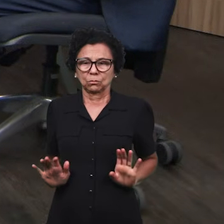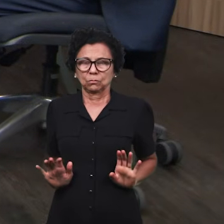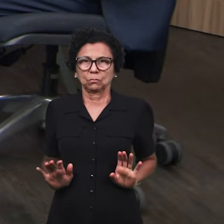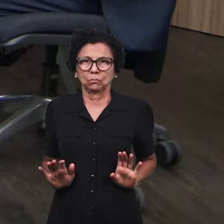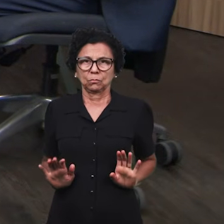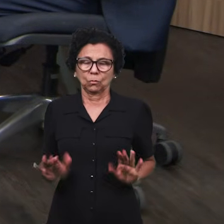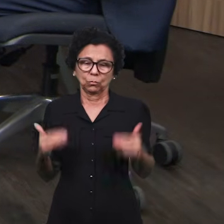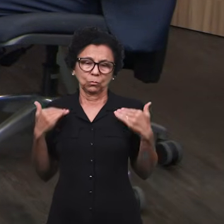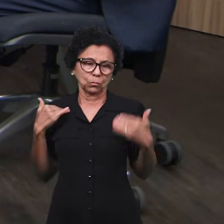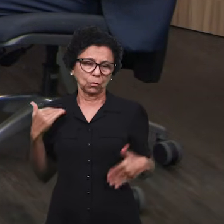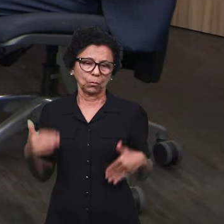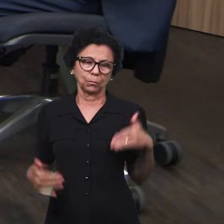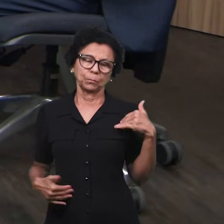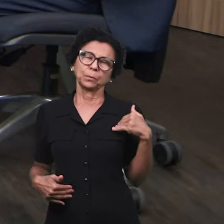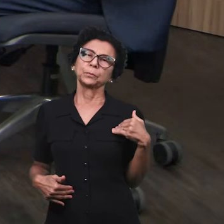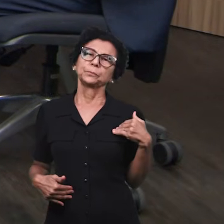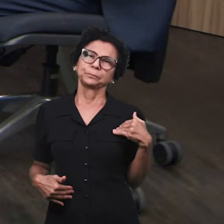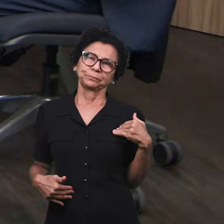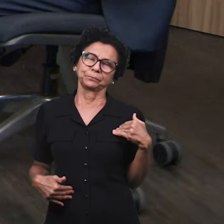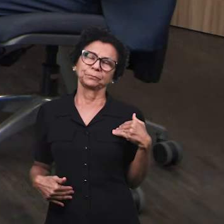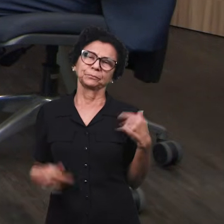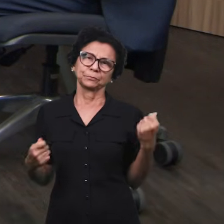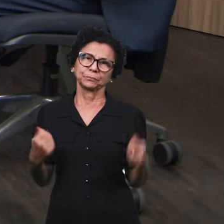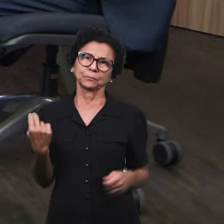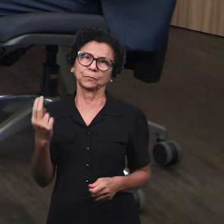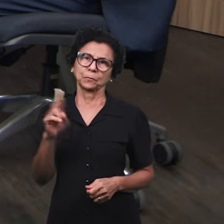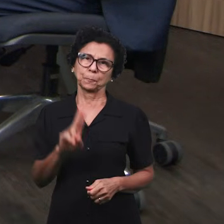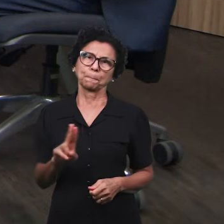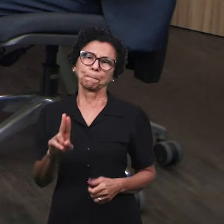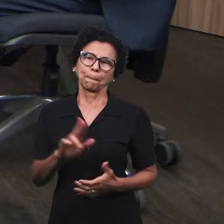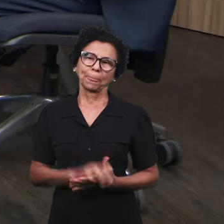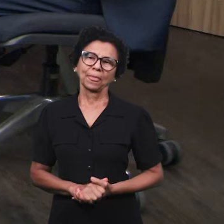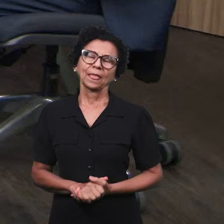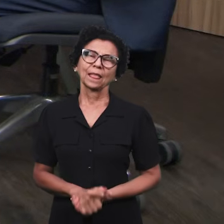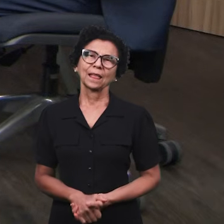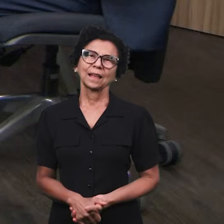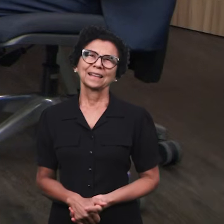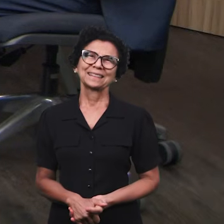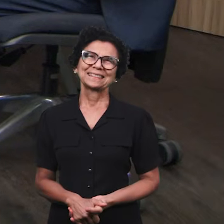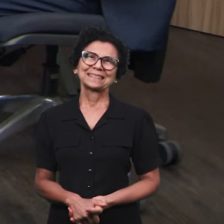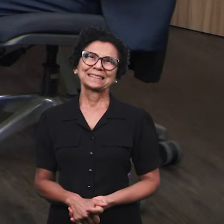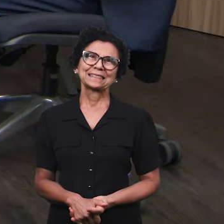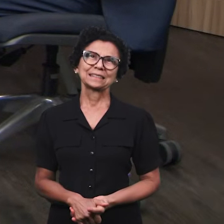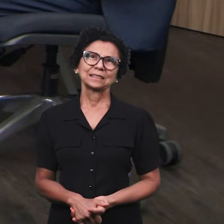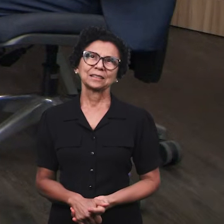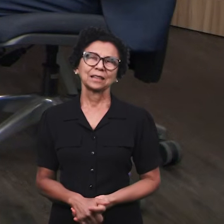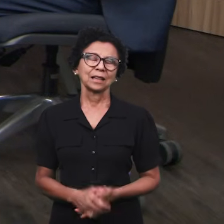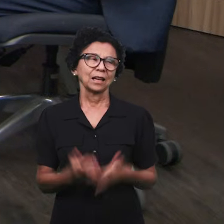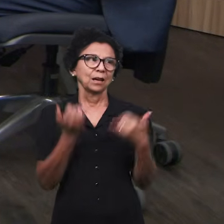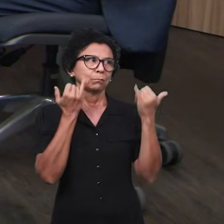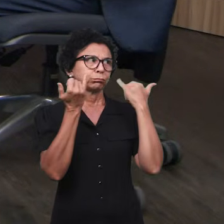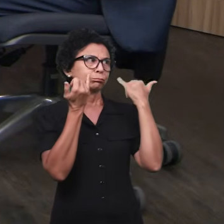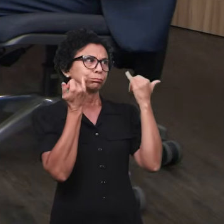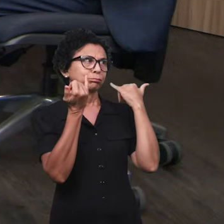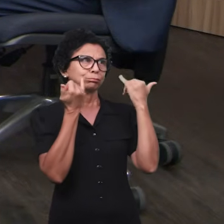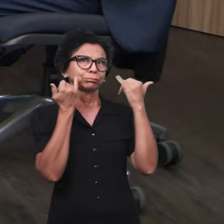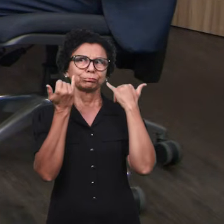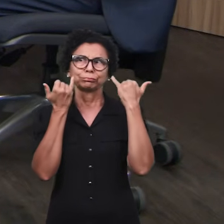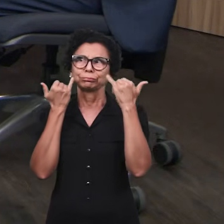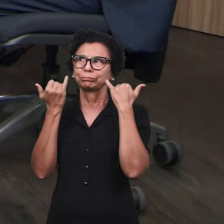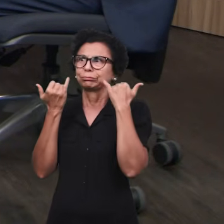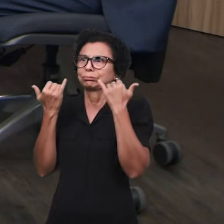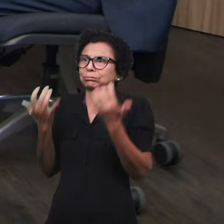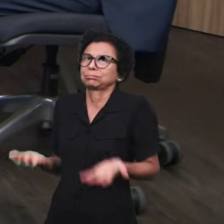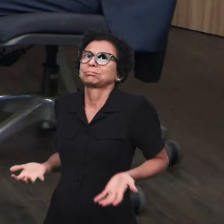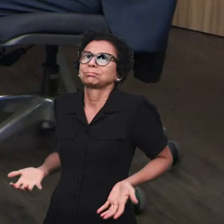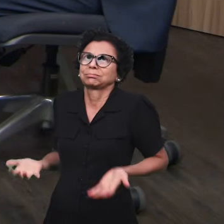seu corpo que muitas vezes vai ser necessário utilizar. Muito bem. Priscila, que tanto de informação é essa? E a pergunta